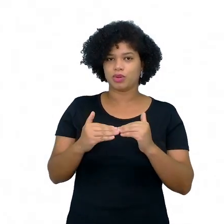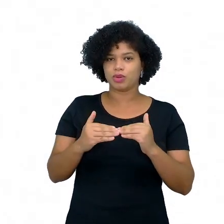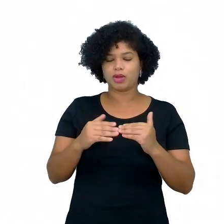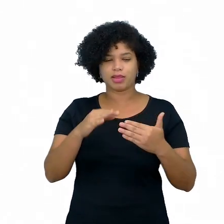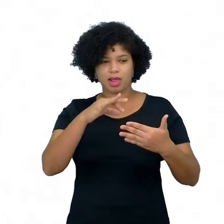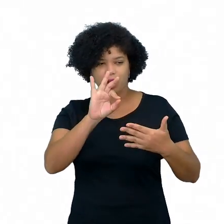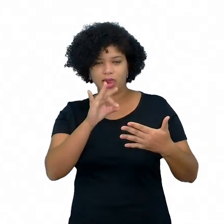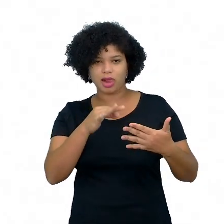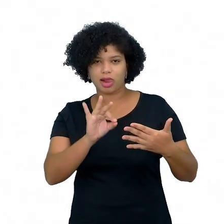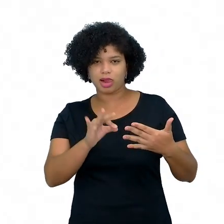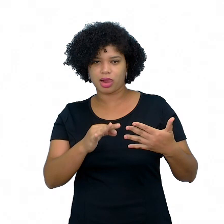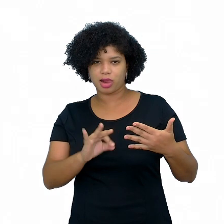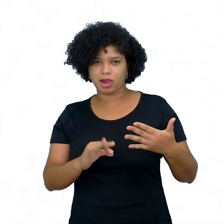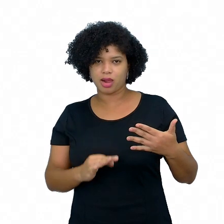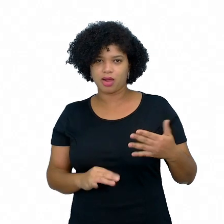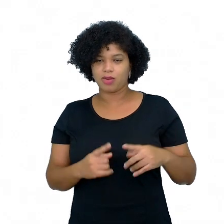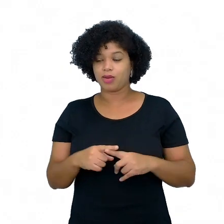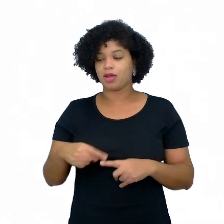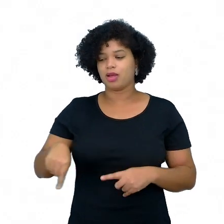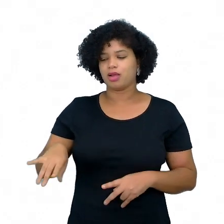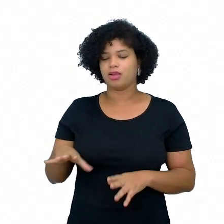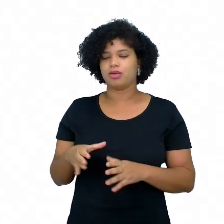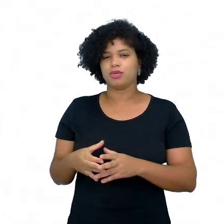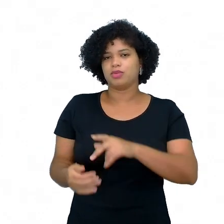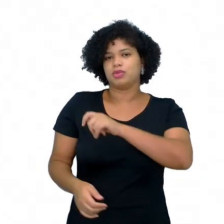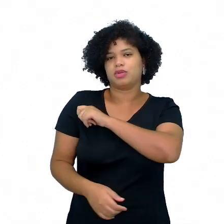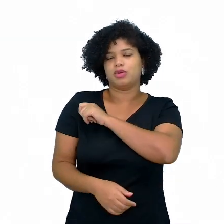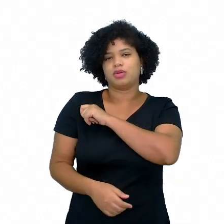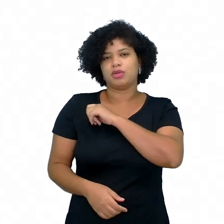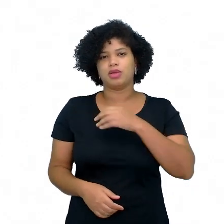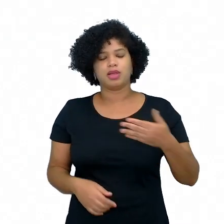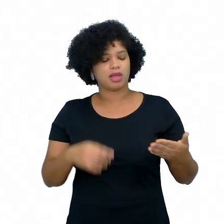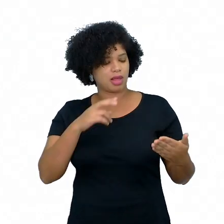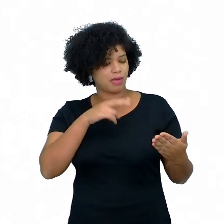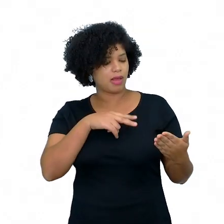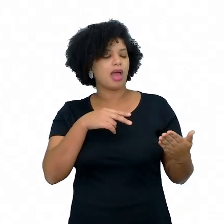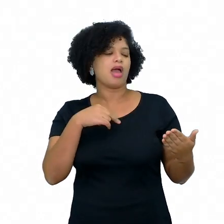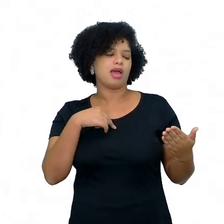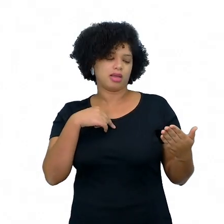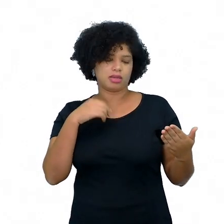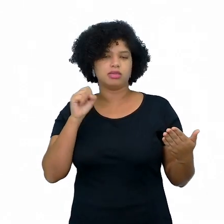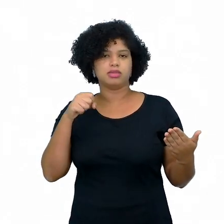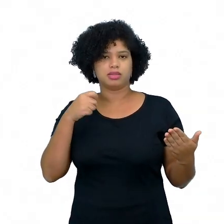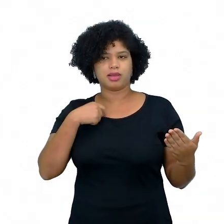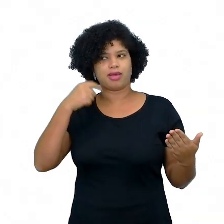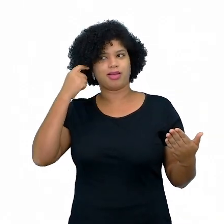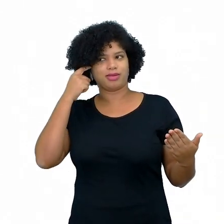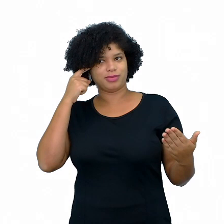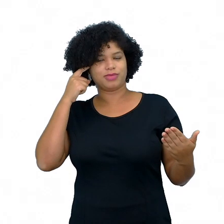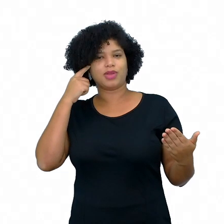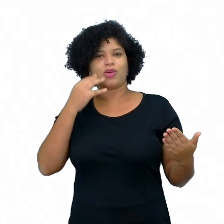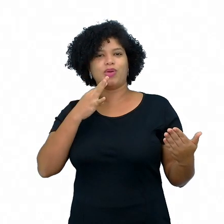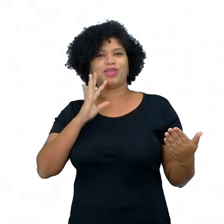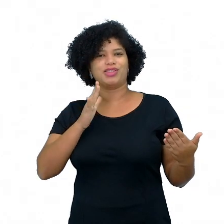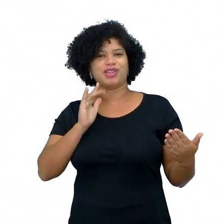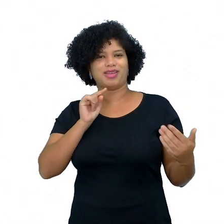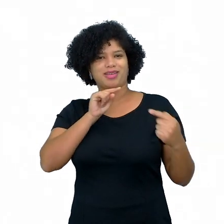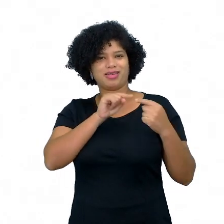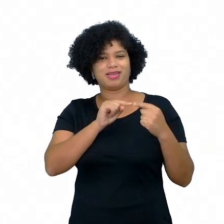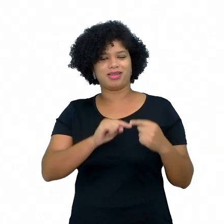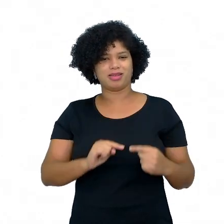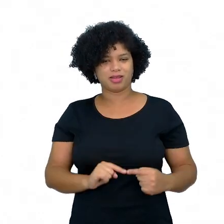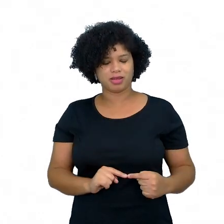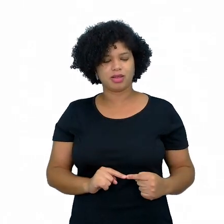os estudantes, eles confirmam o princípio, com base em um resultado que já foi conhecido, ou seja,